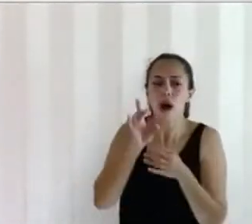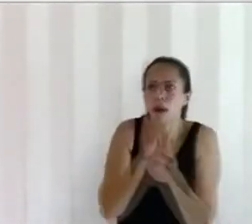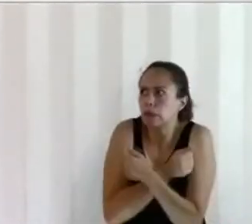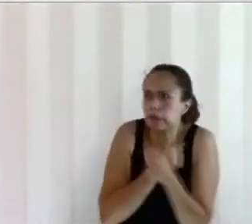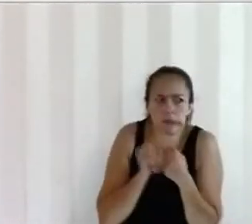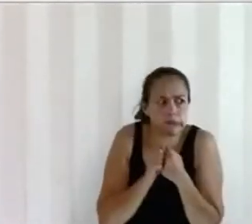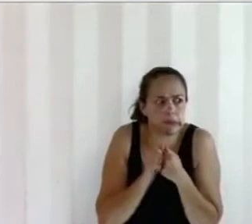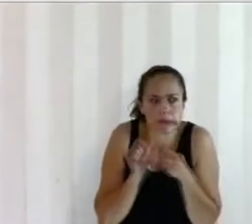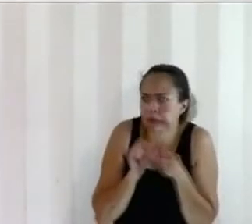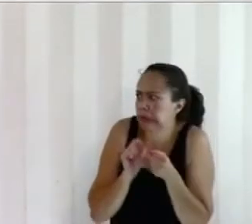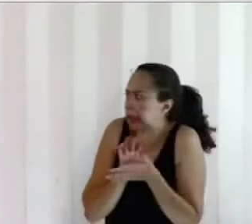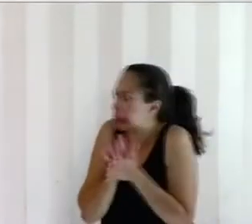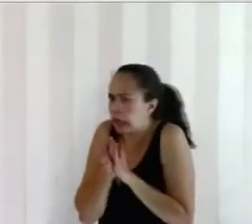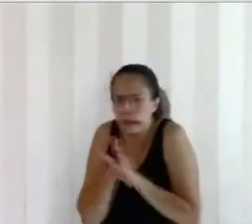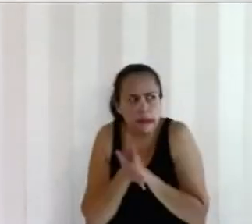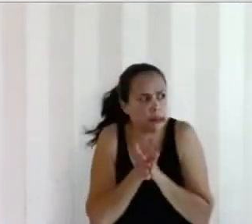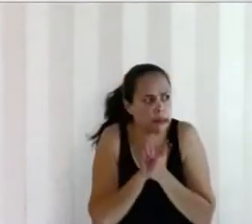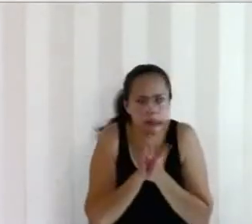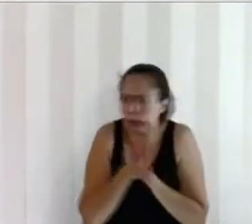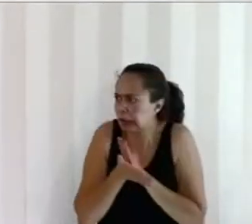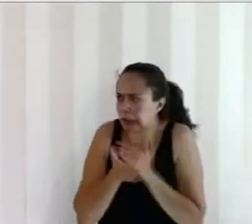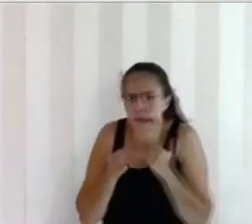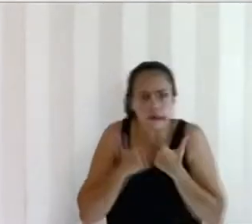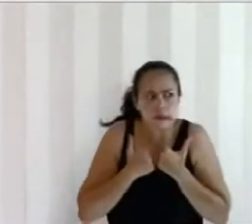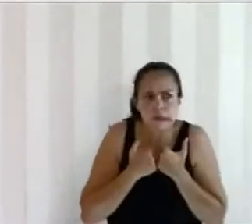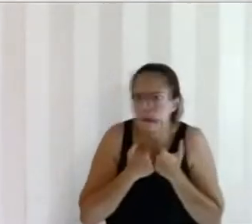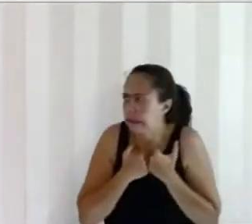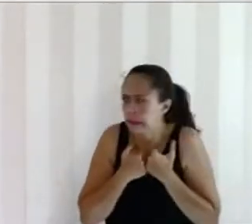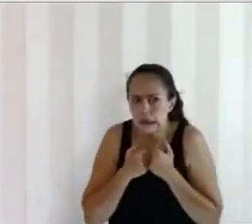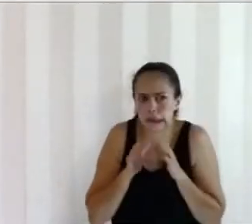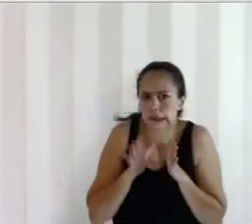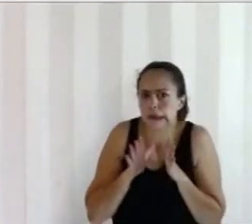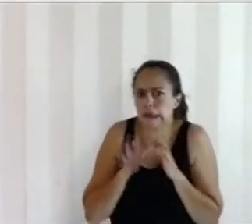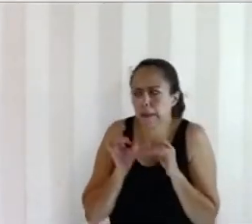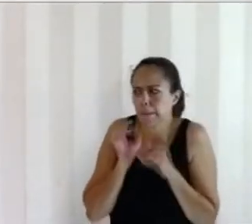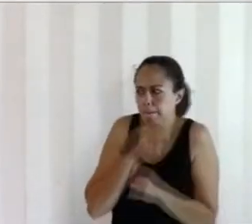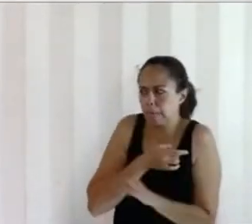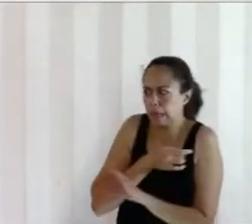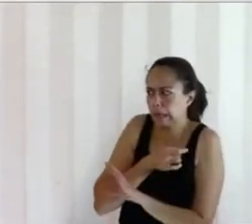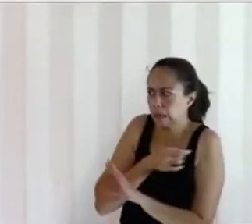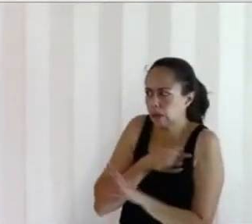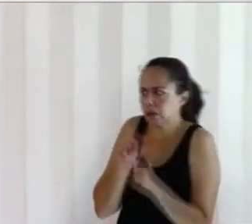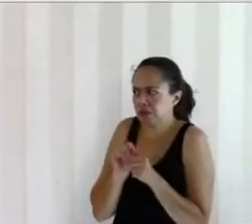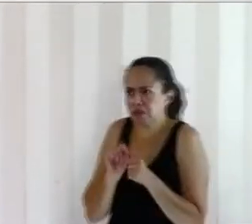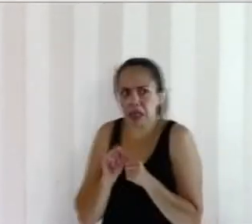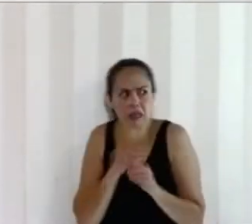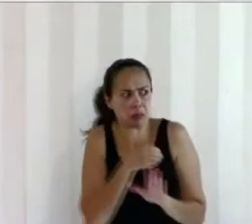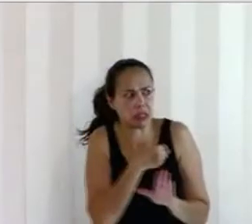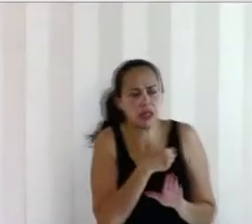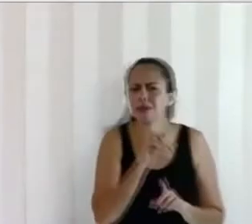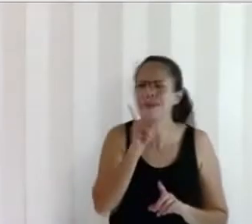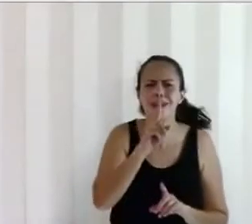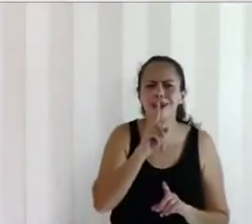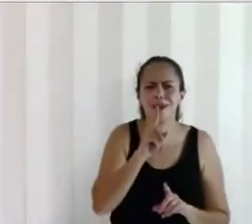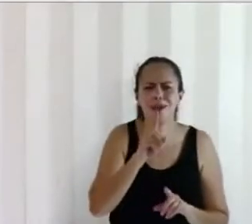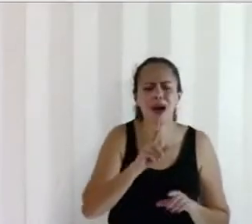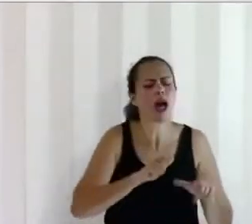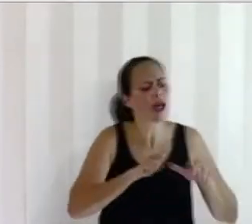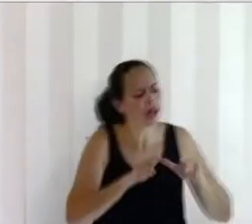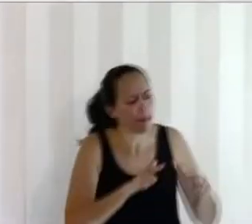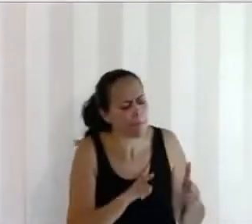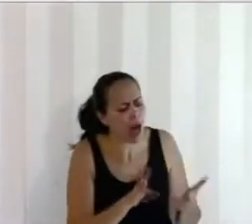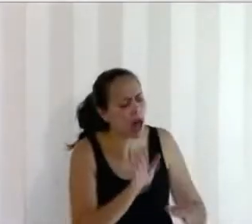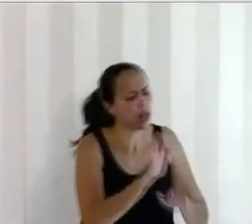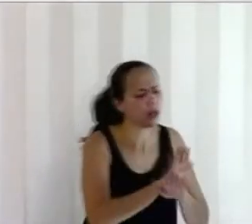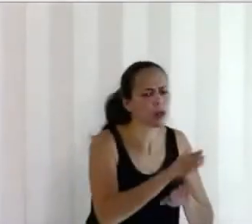Deus disse que eu devo honrar o meu pai e a minha mãe. Interessante, tem até uma promessa no mandamento, diz que se eu fizer isso, as coisas